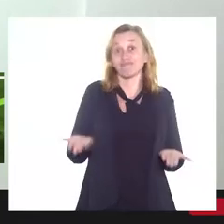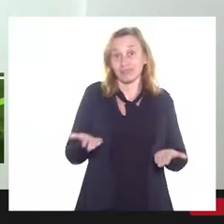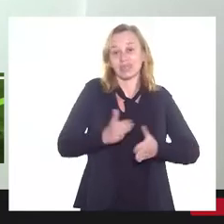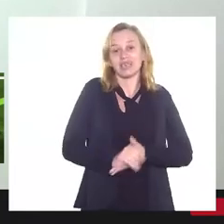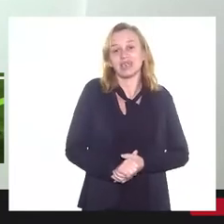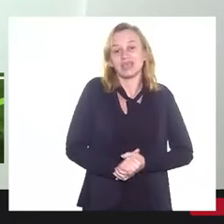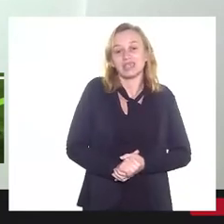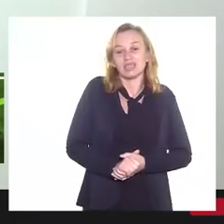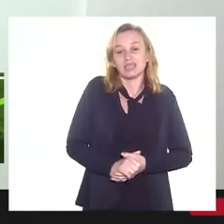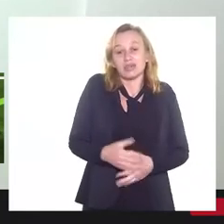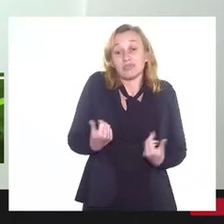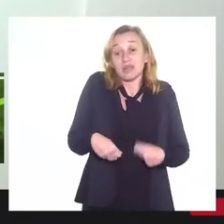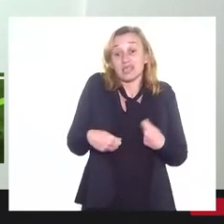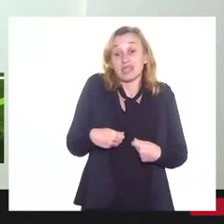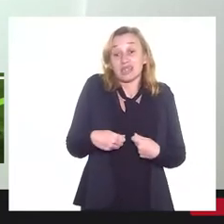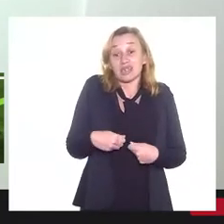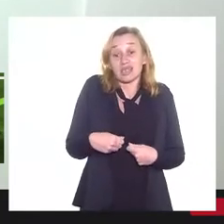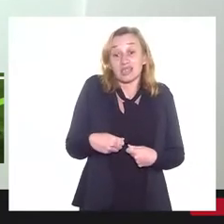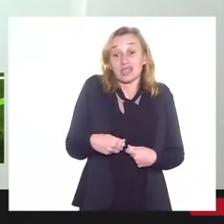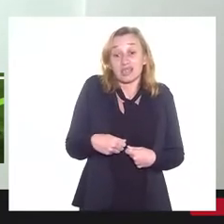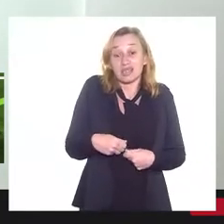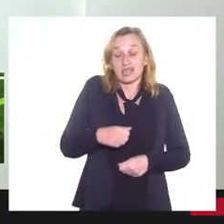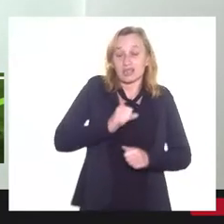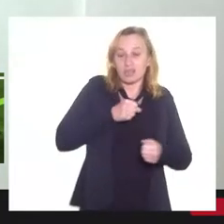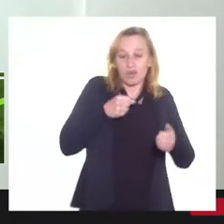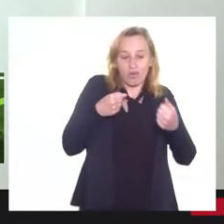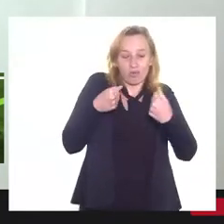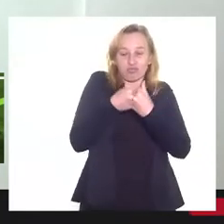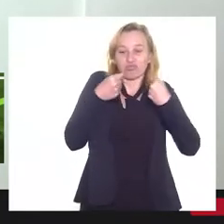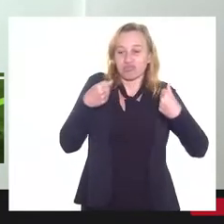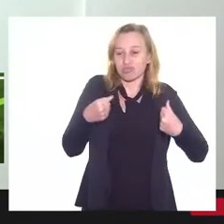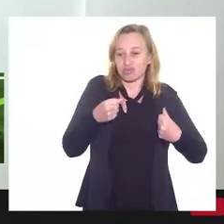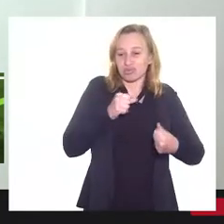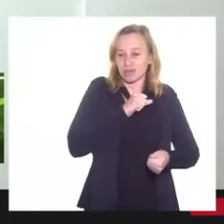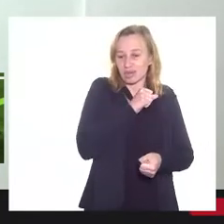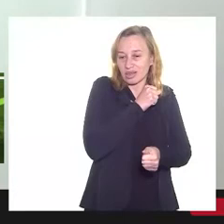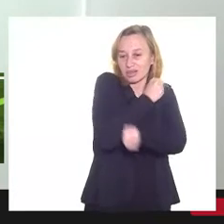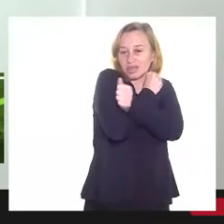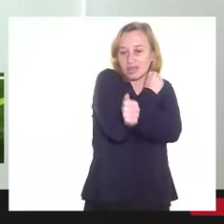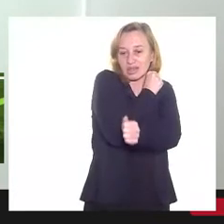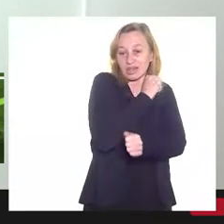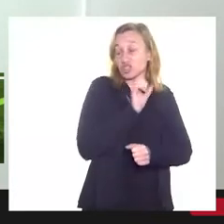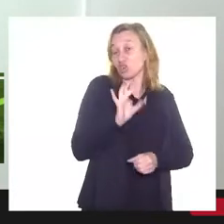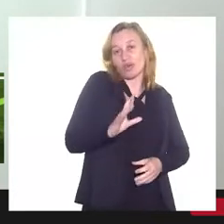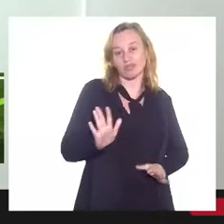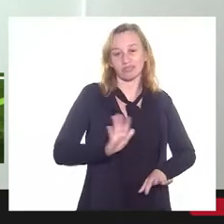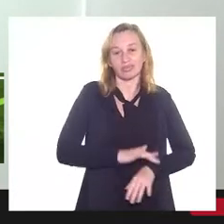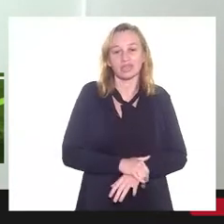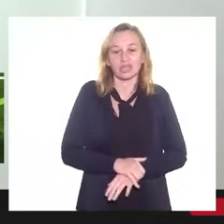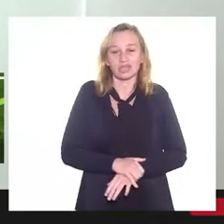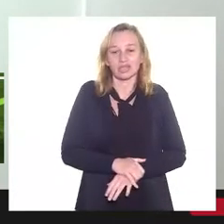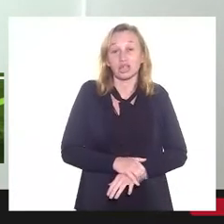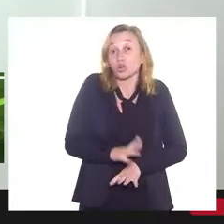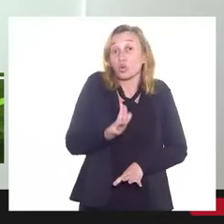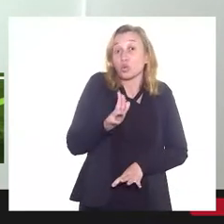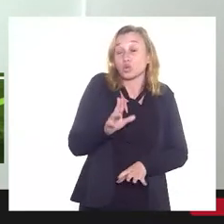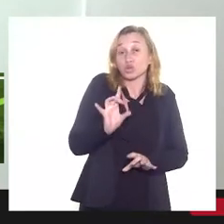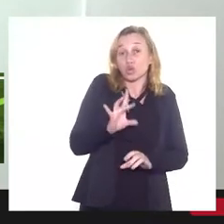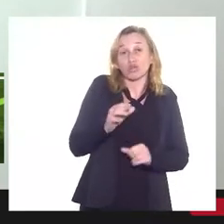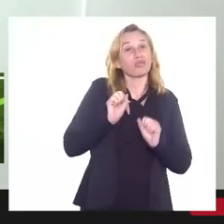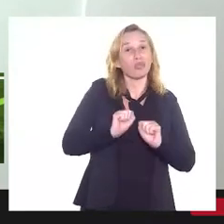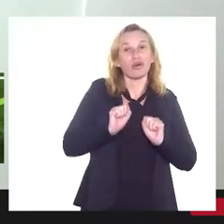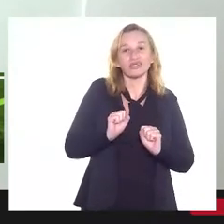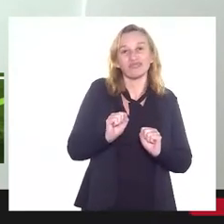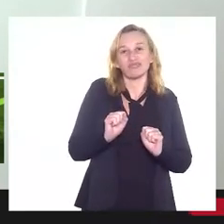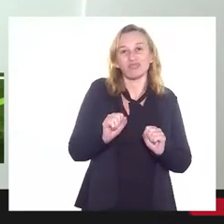precisa dar um toque nos cotovelo cês pouquinho sou eu falo que é dos Super Gêmeos ativar é a única coisa que nos